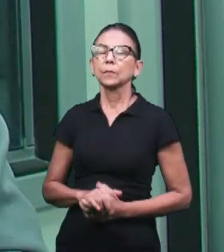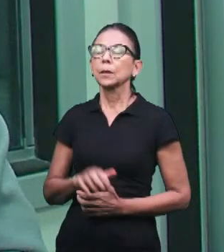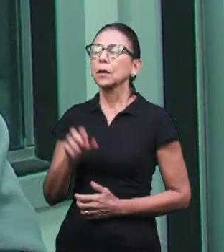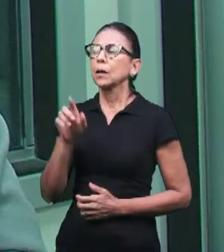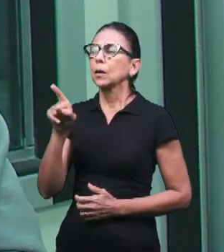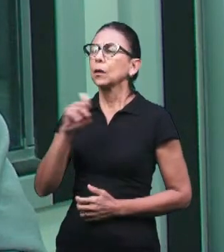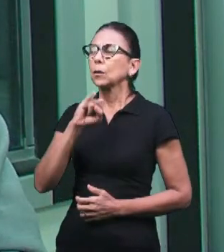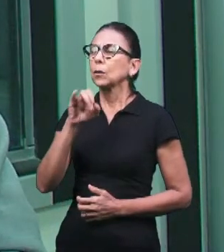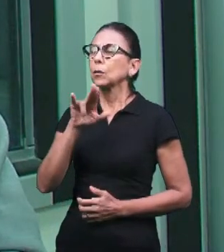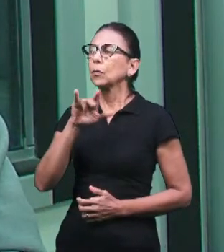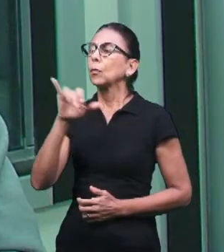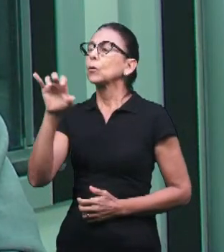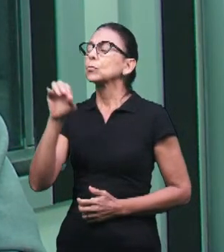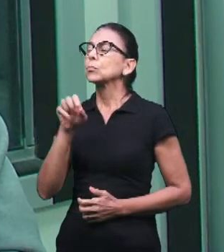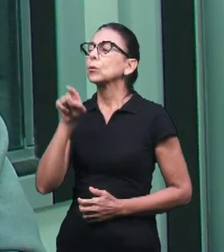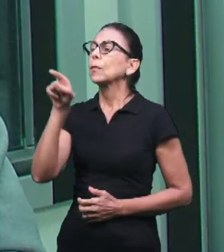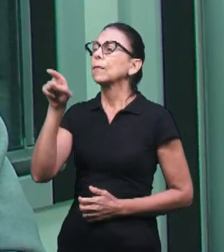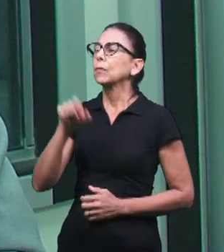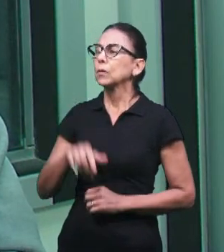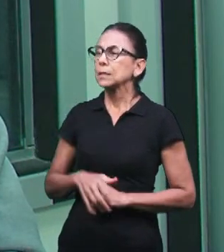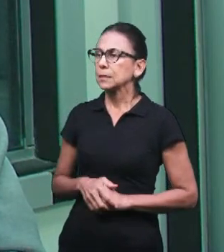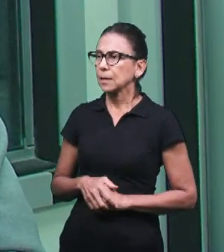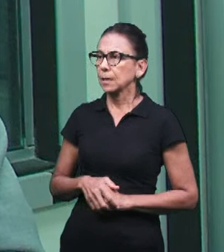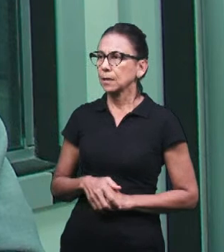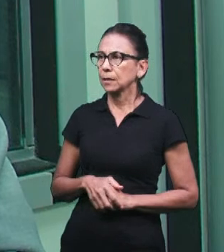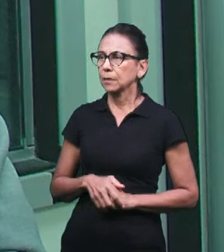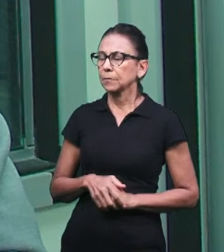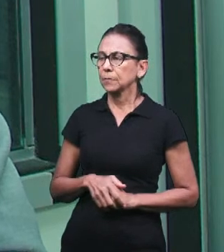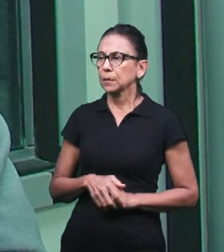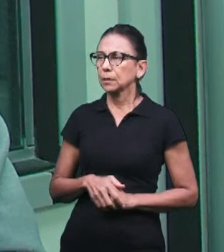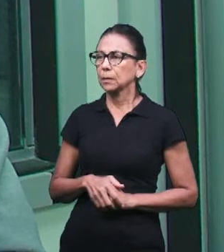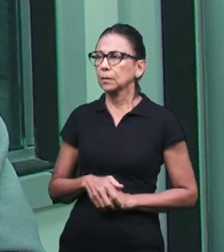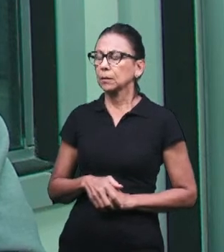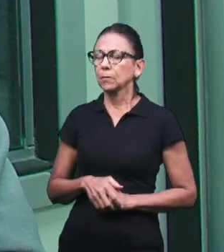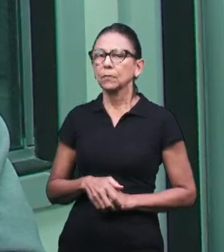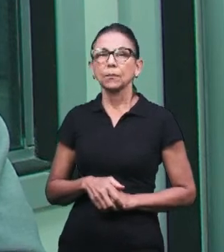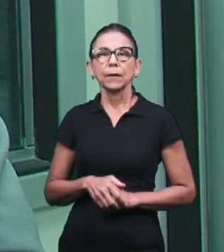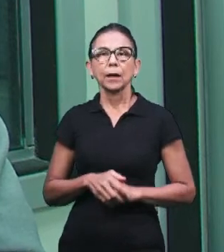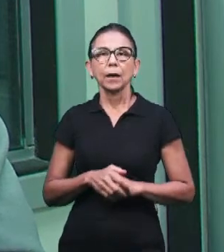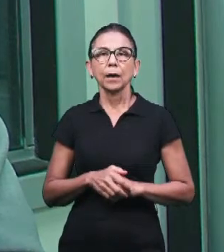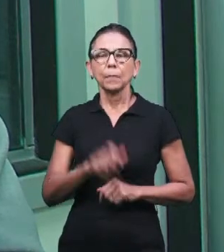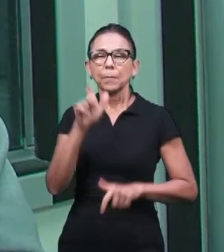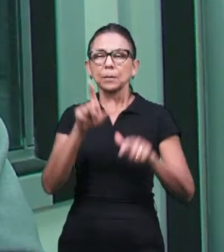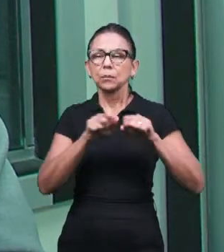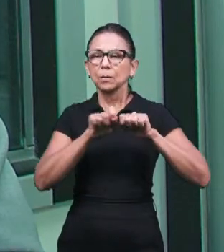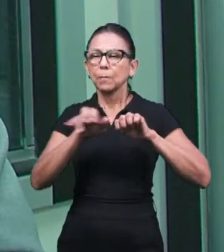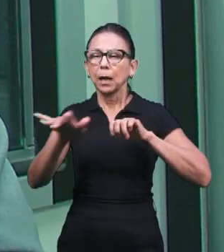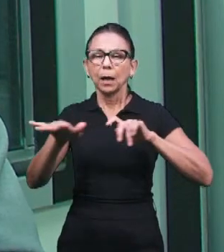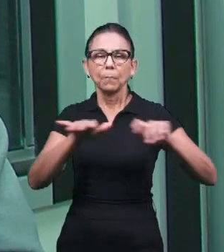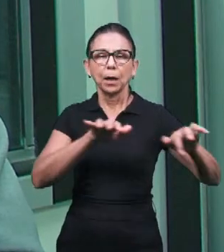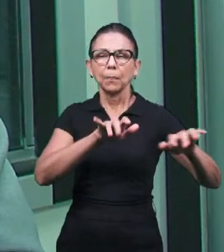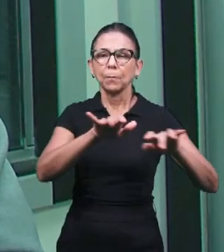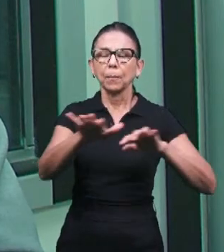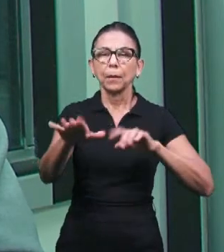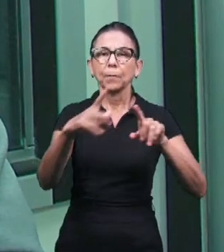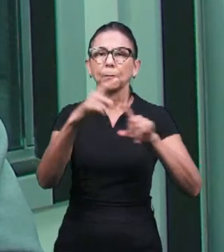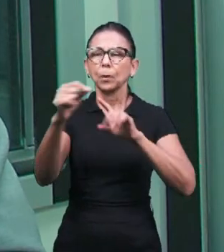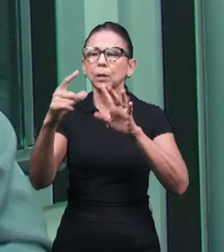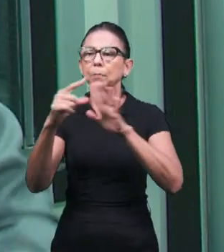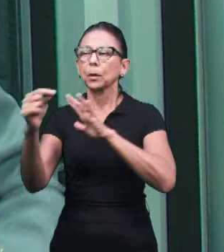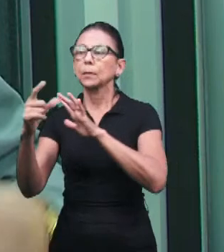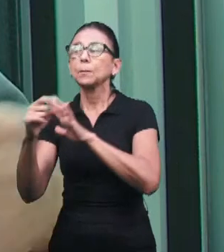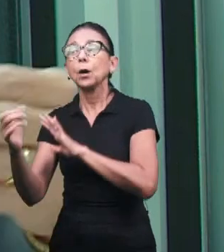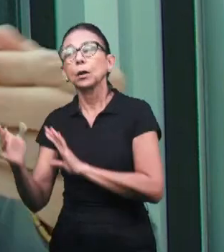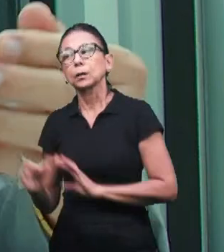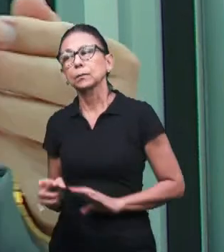com tropa que vai fazer essa dispersão das pessoas, porque é muita gente e não pode ficar na mão de quem não